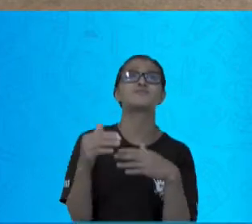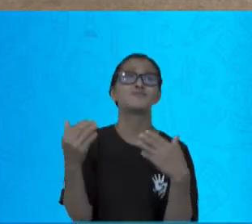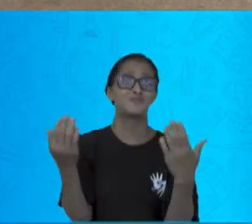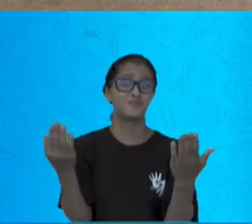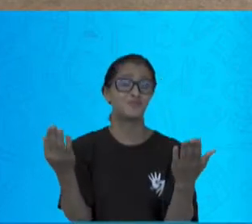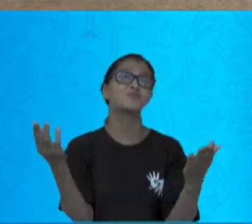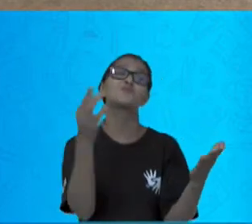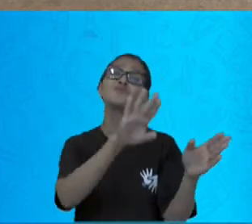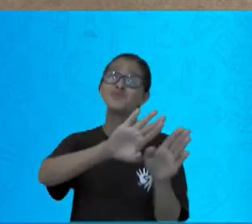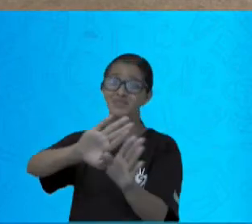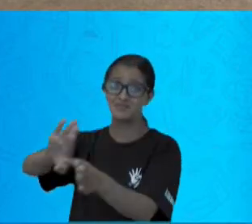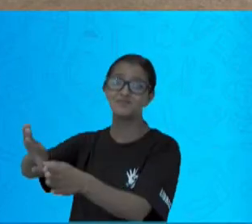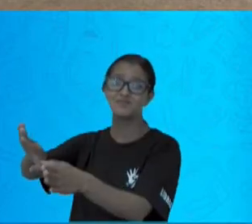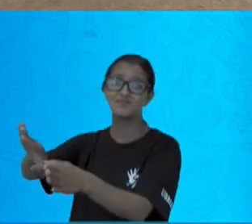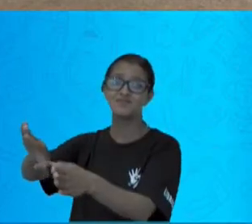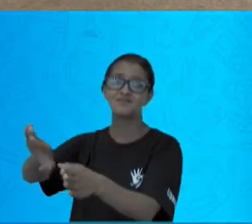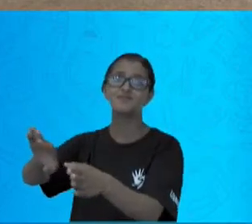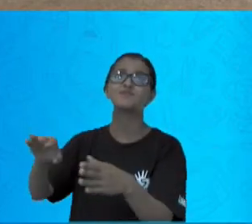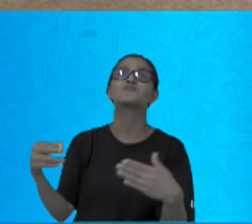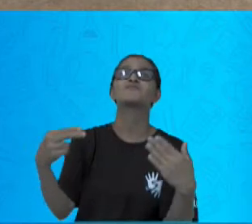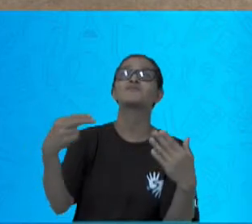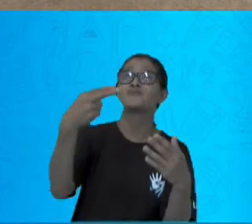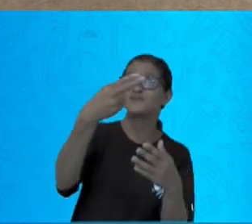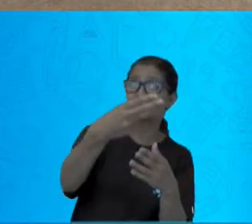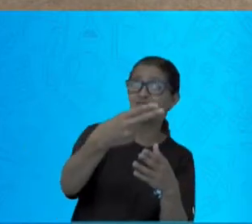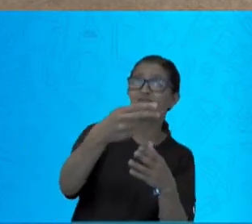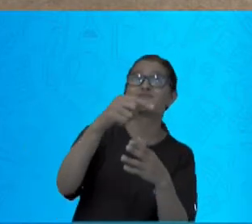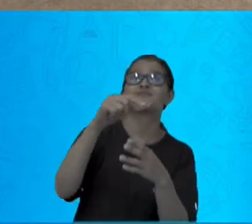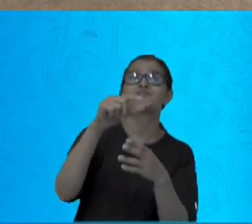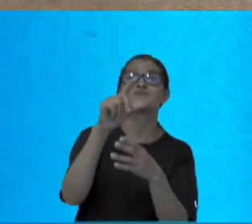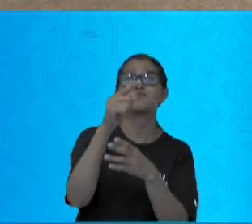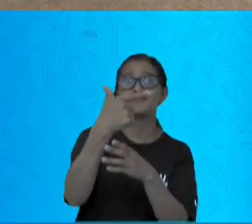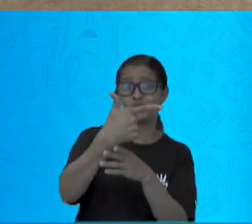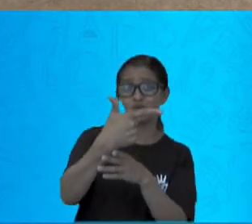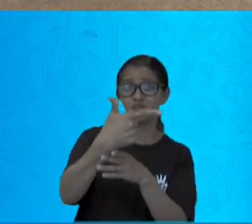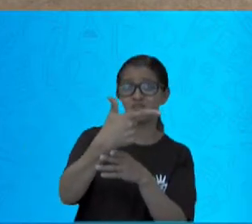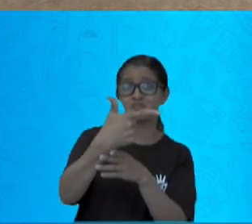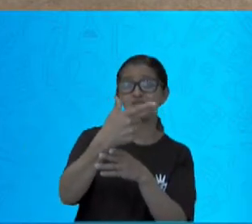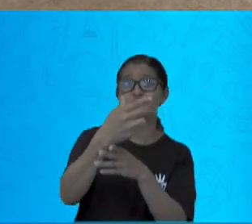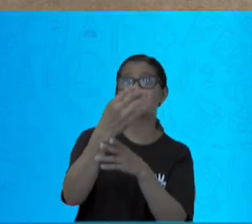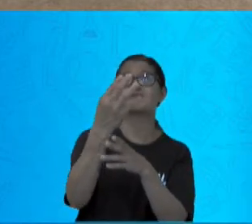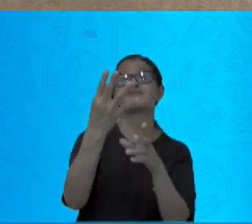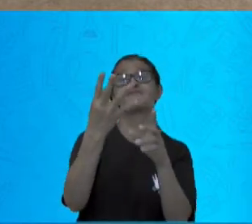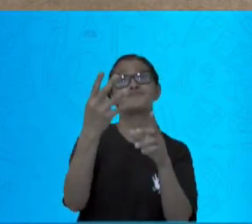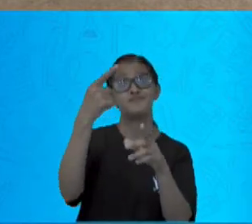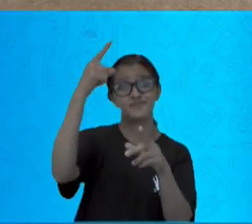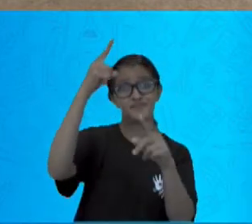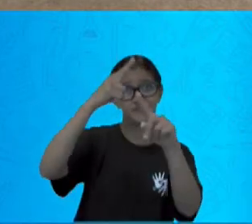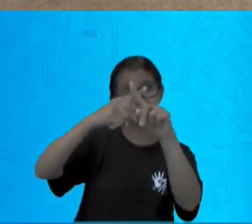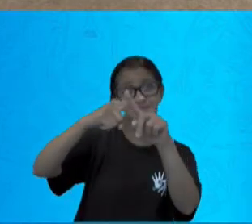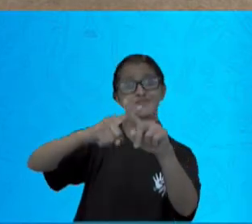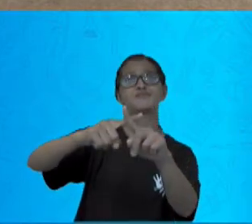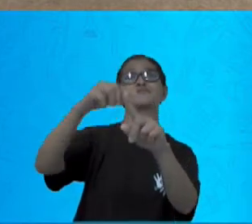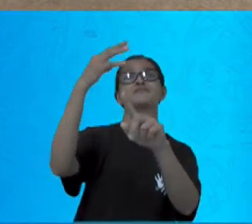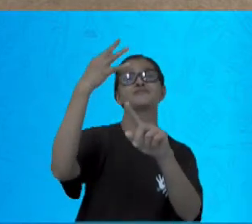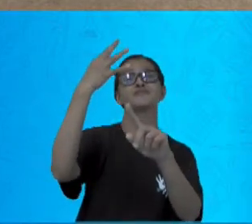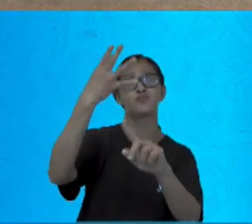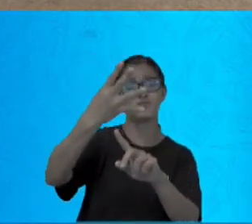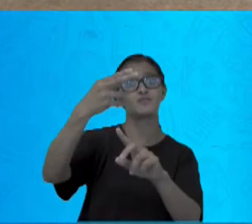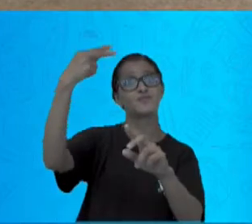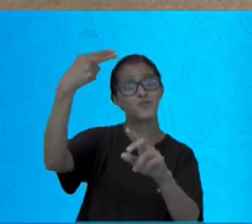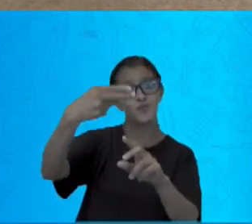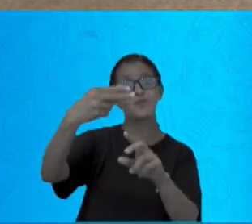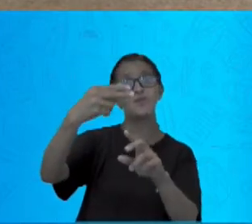ele separado. Então, você tem 2 vezes 2, 4. 4 vezes 2, 8. 8 vezes 2, 16. E o